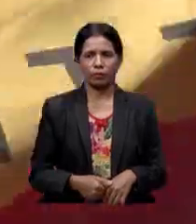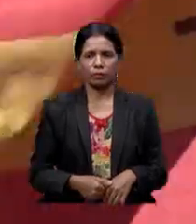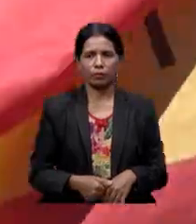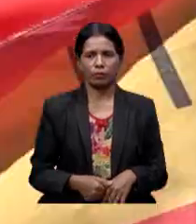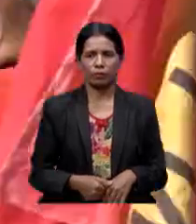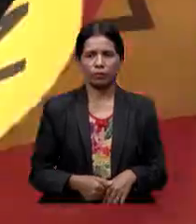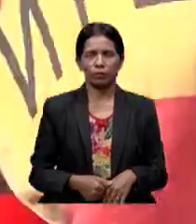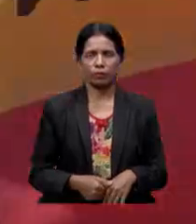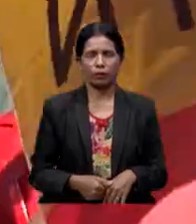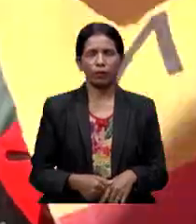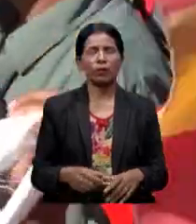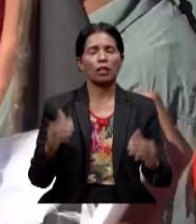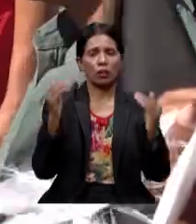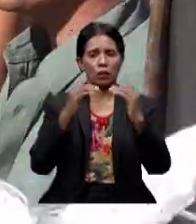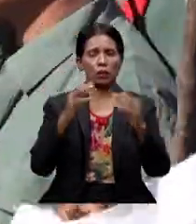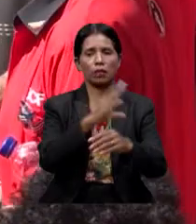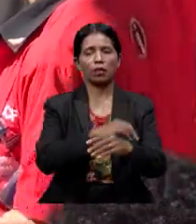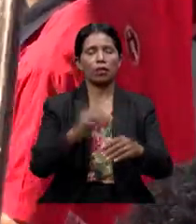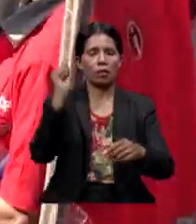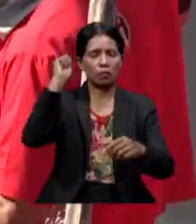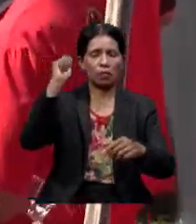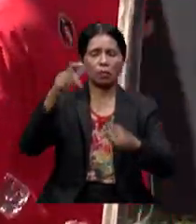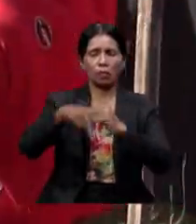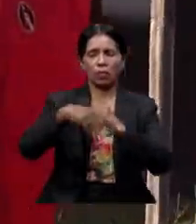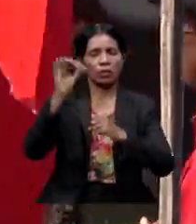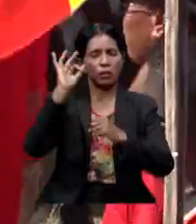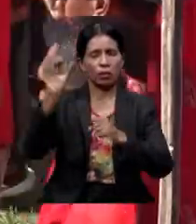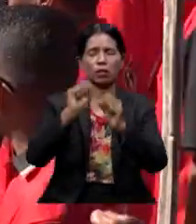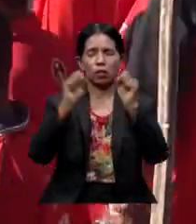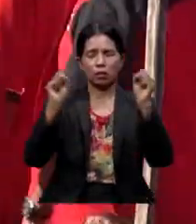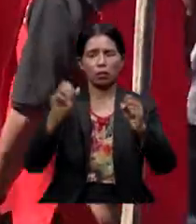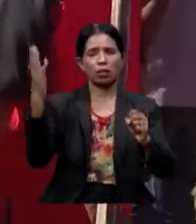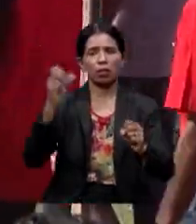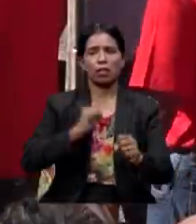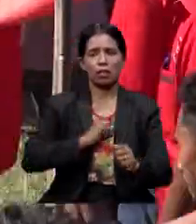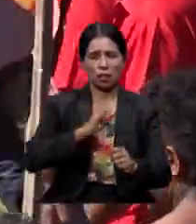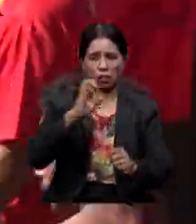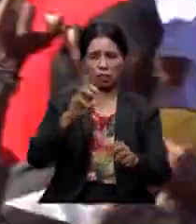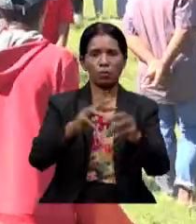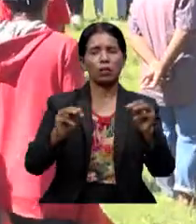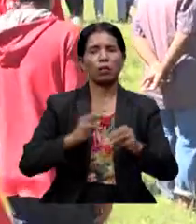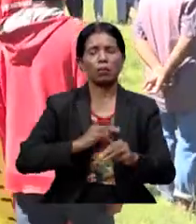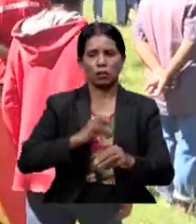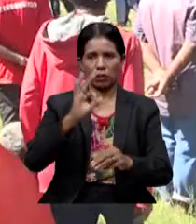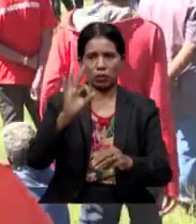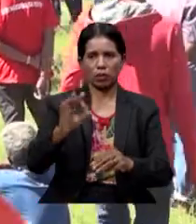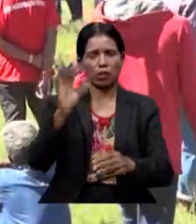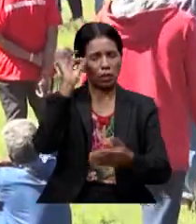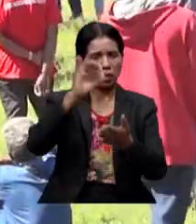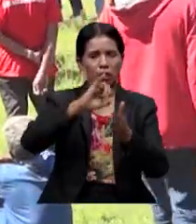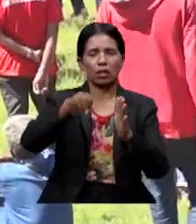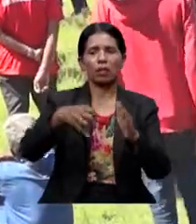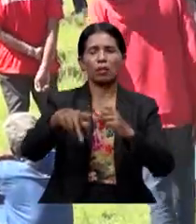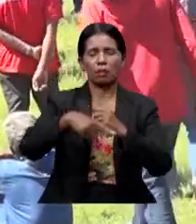Ia ambitu komisi kampanye Partido Fratelin sabado ne ia campo futebol Same Vila, município Manufahi, secretário geral